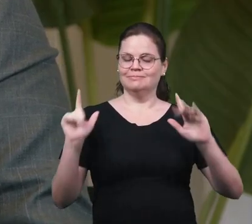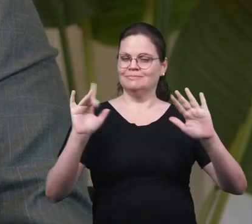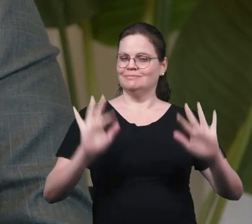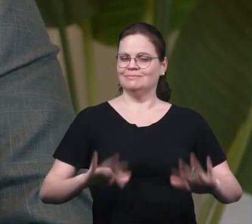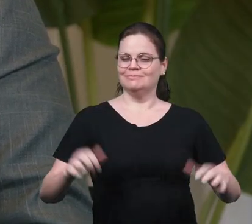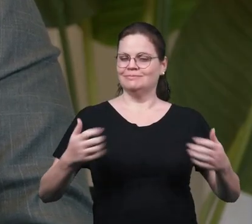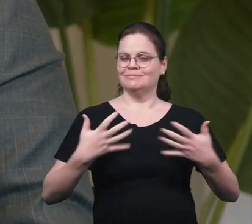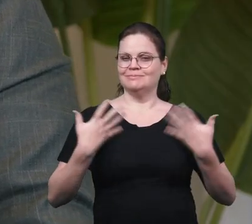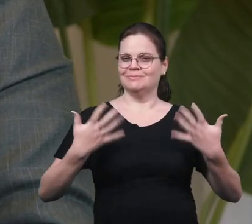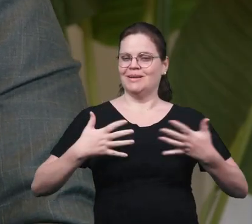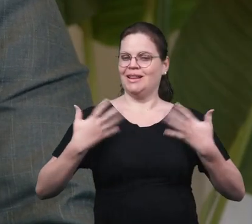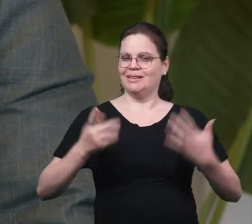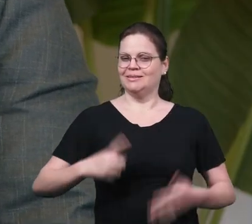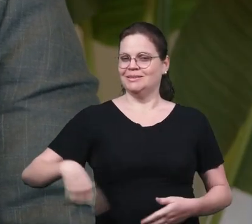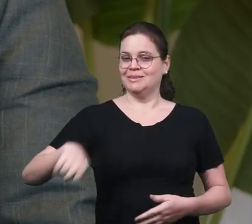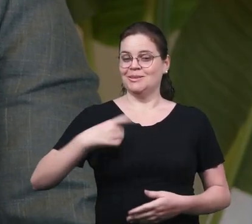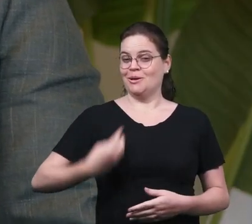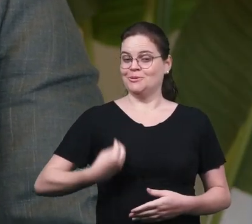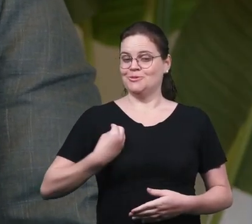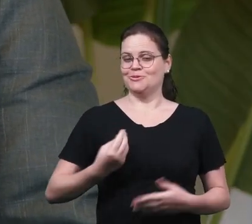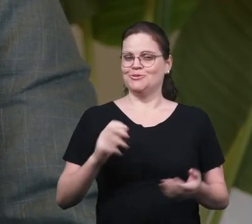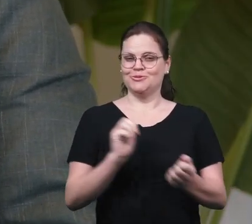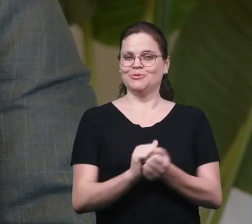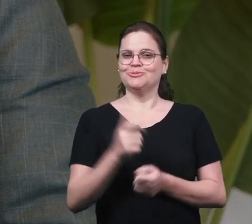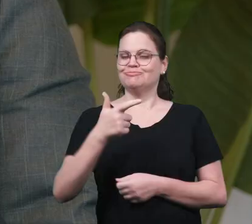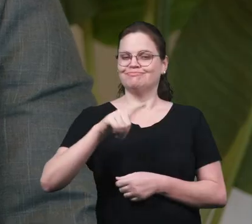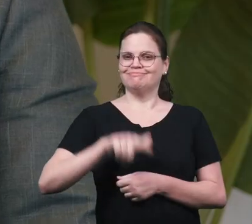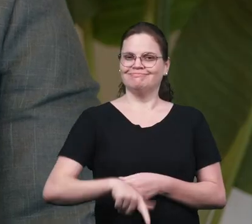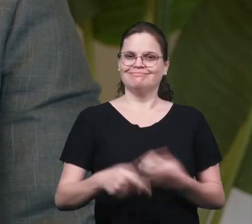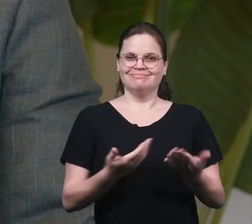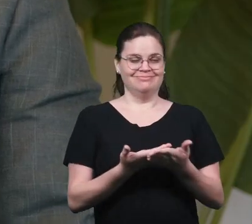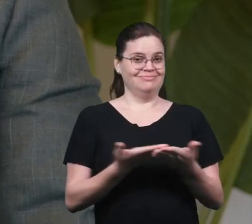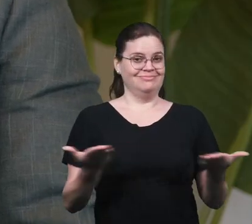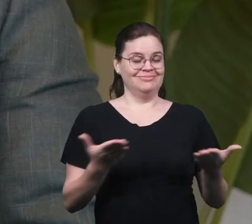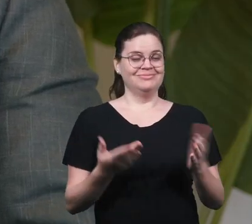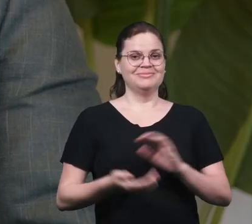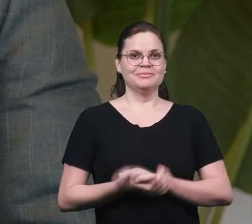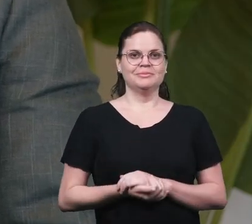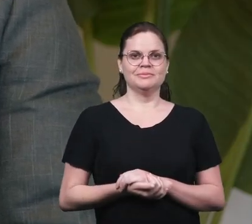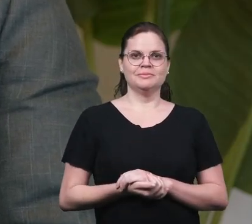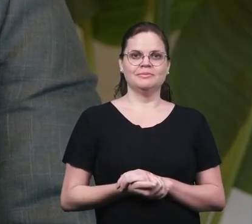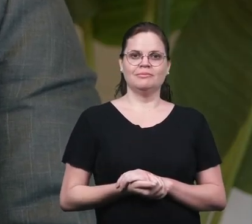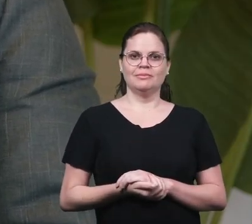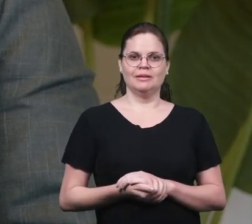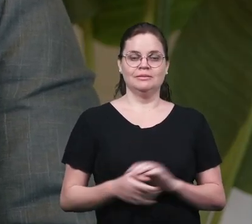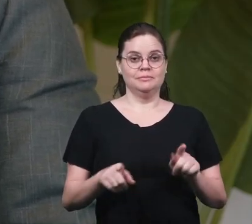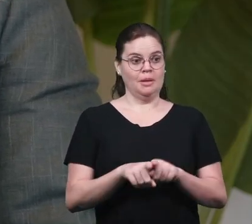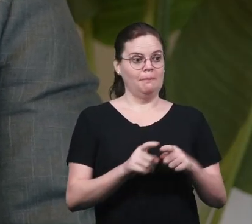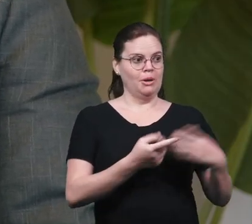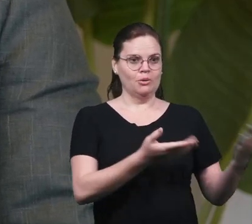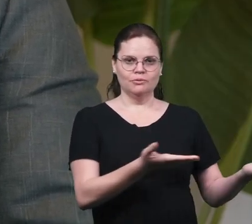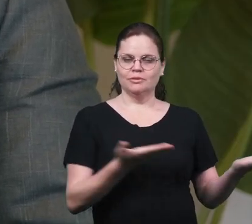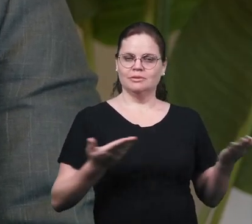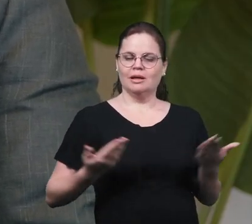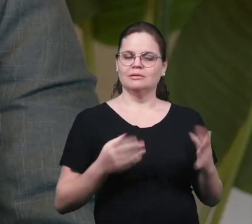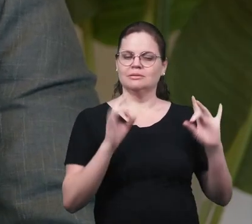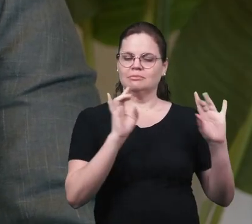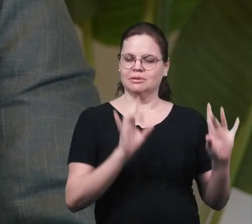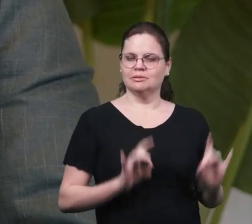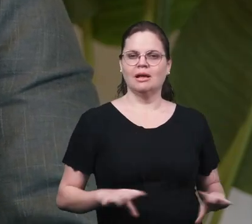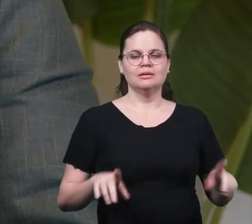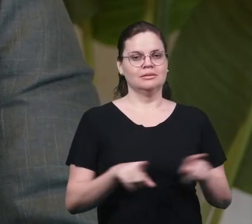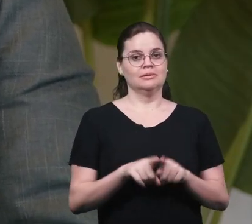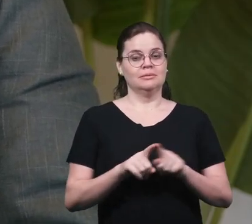alegria, que bênção poder voltar aqui com você, com os nossos convidados,